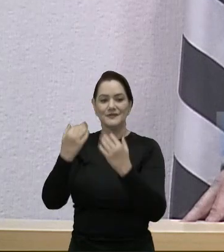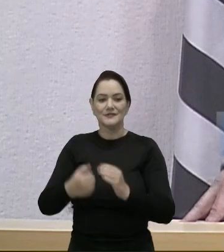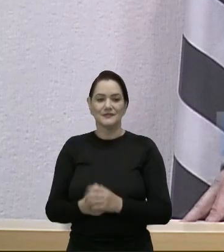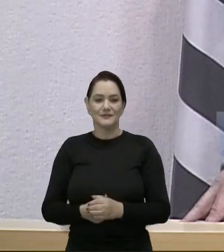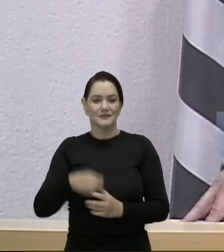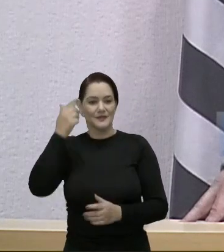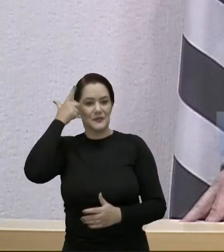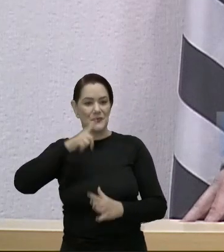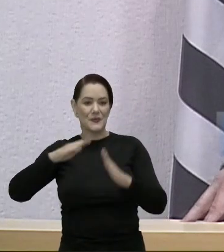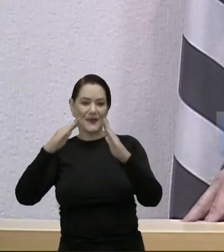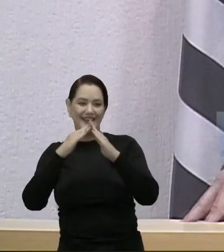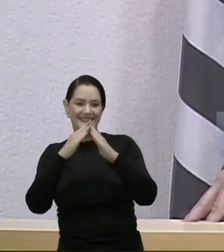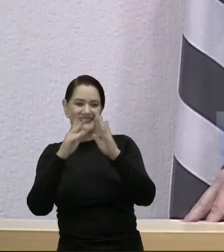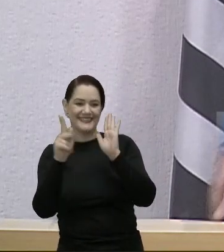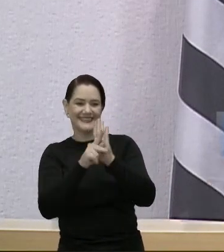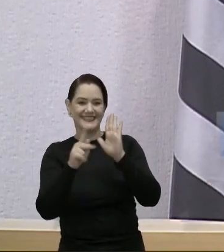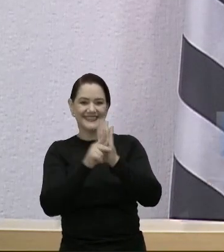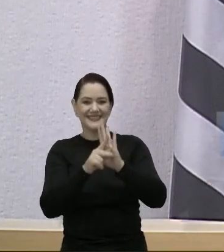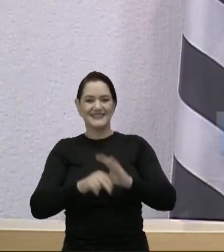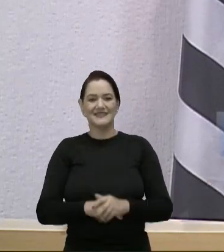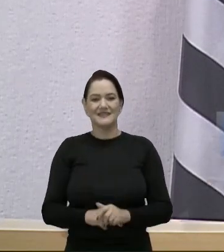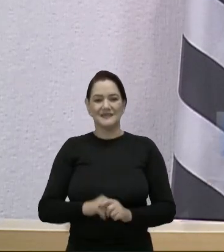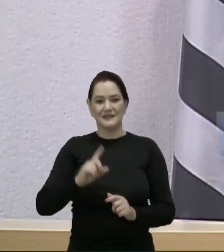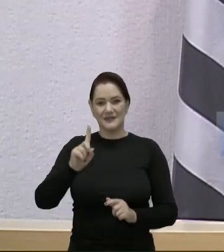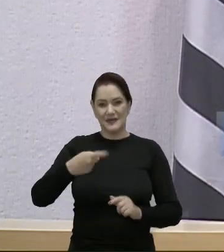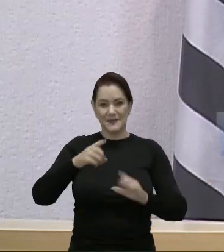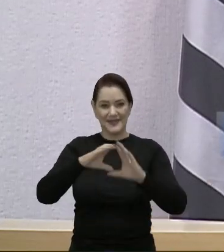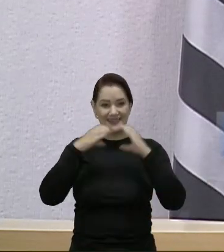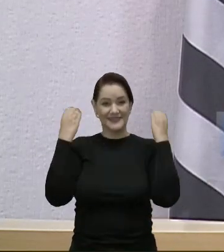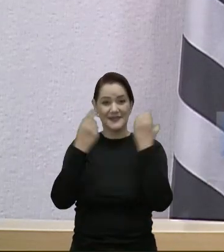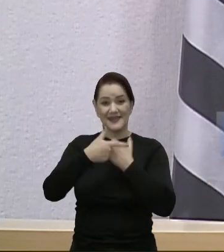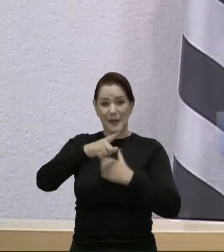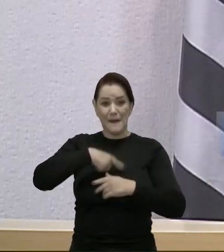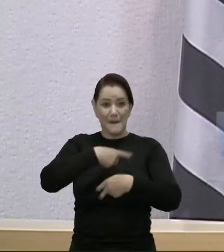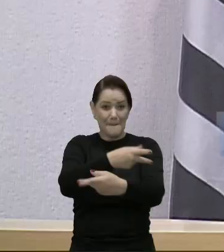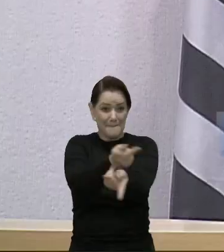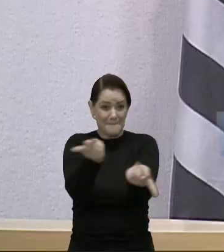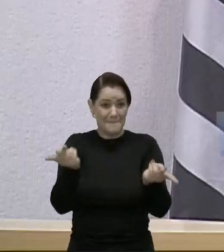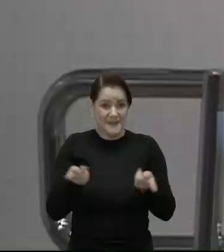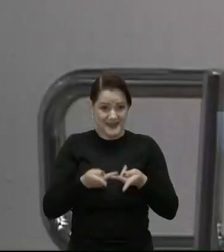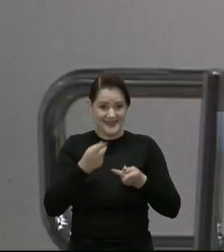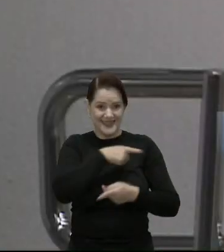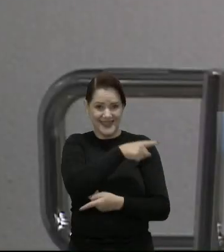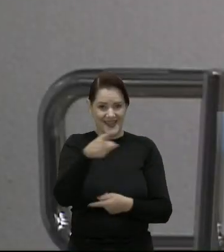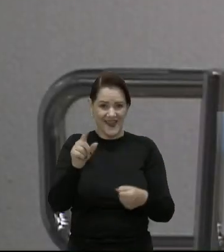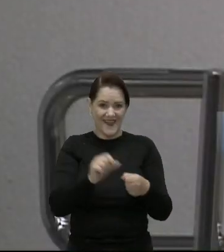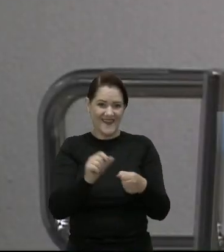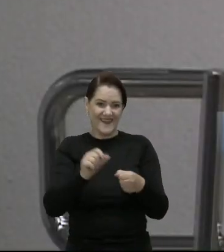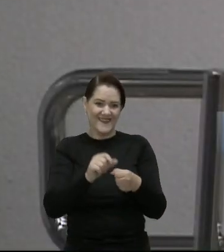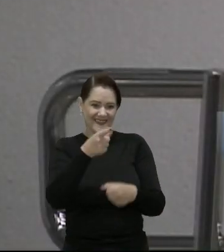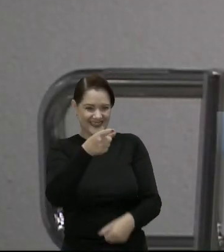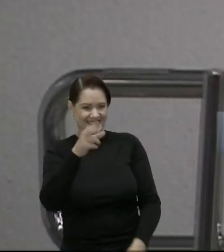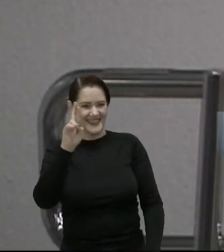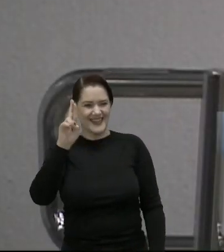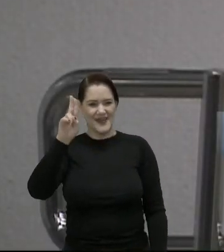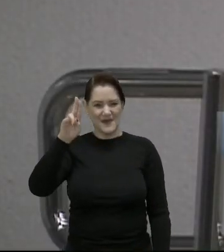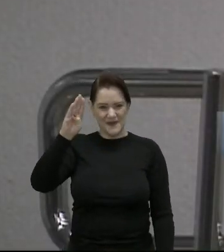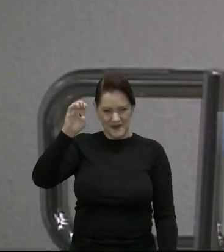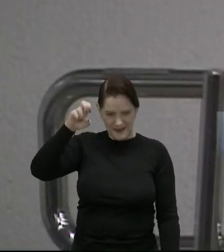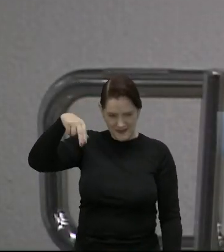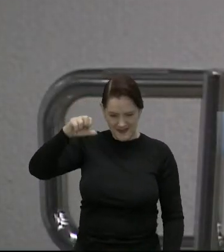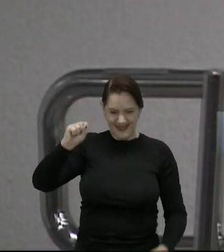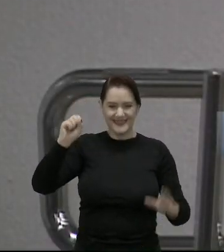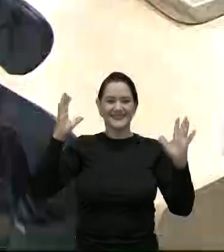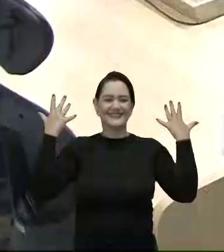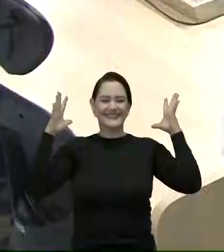a casa própria. Depois da cerimônia, tem pizza para todo mundo no hall central, feito pelo Rubens. A ele, a nossa salva